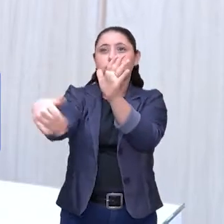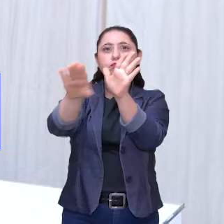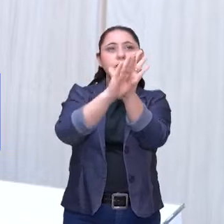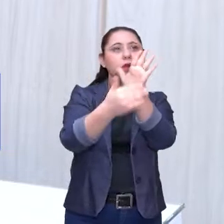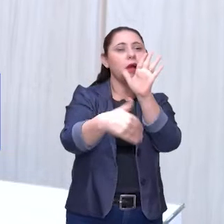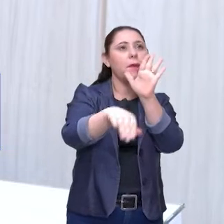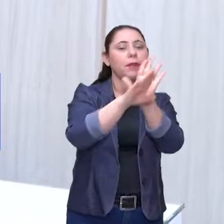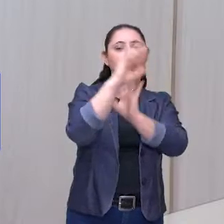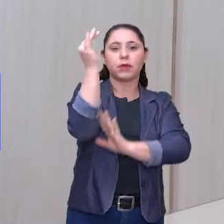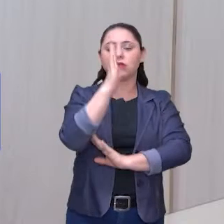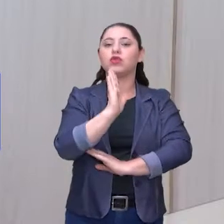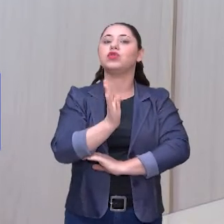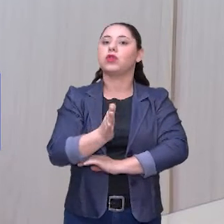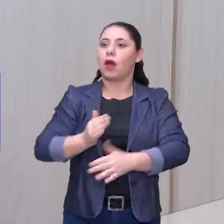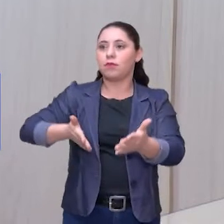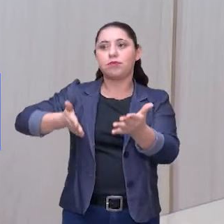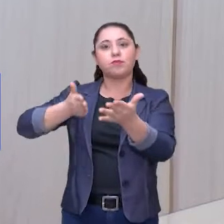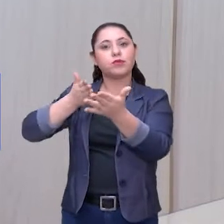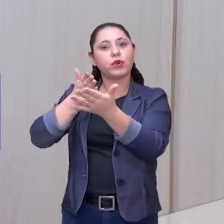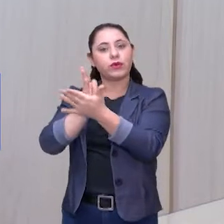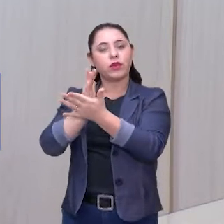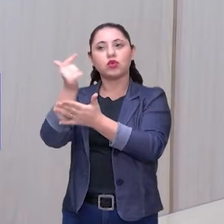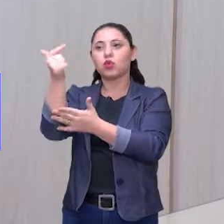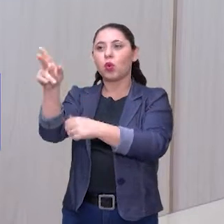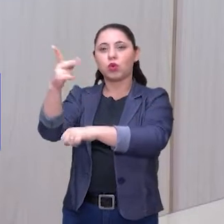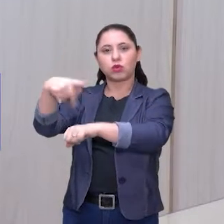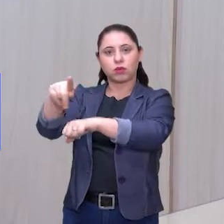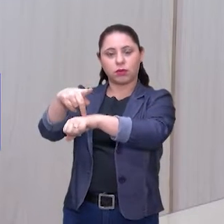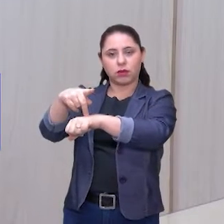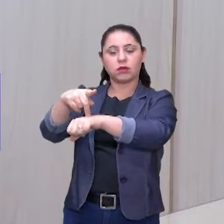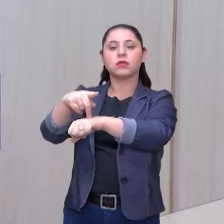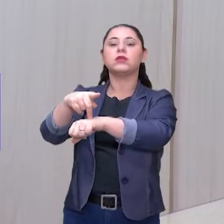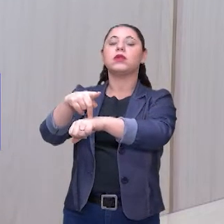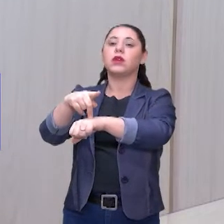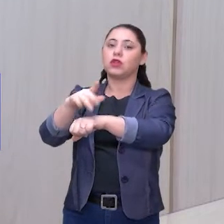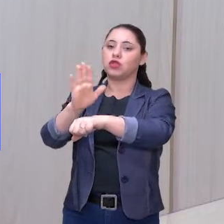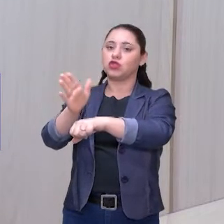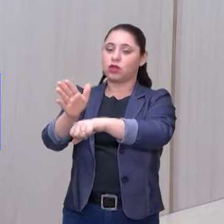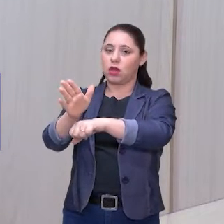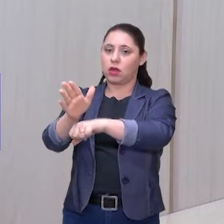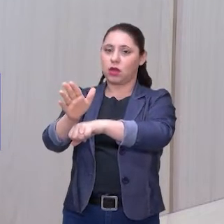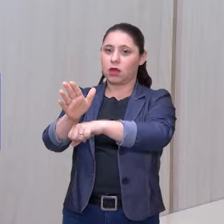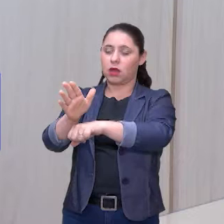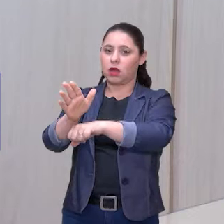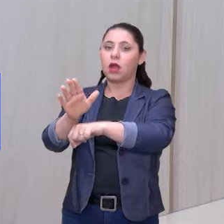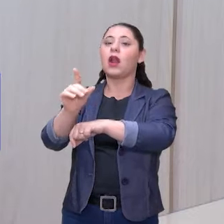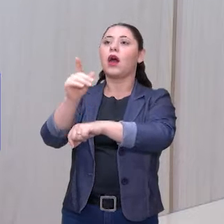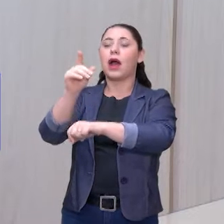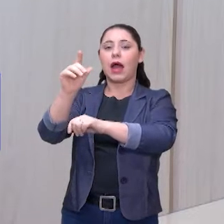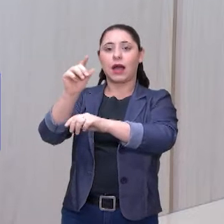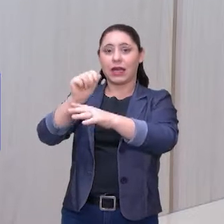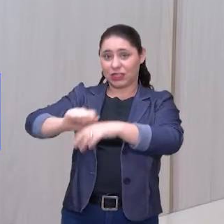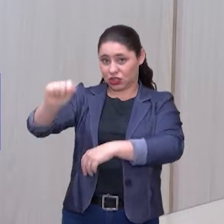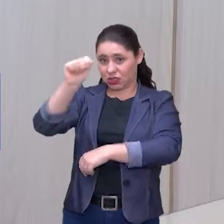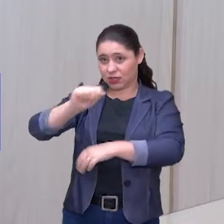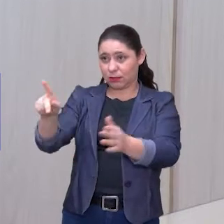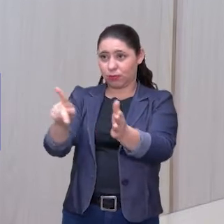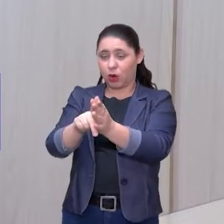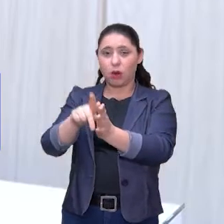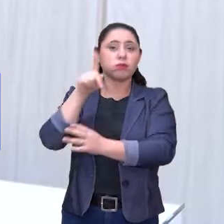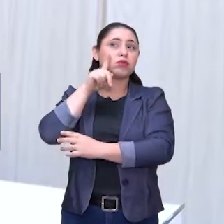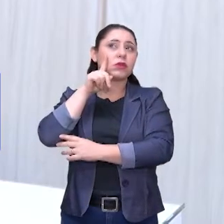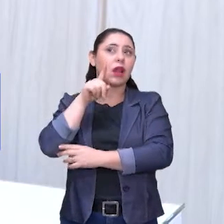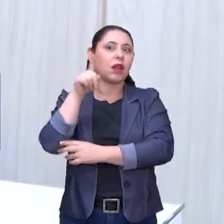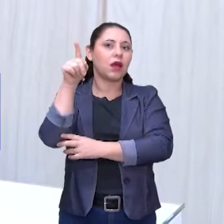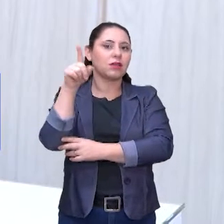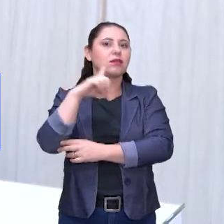chegando no Brasil, né, para vitiligo, que já foi aprovado pela agência americana, o